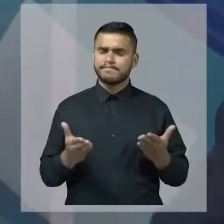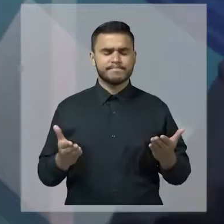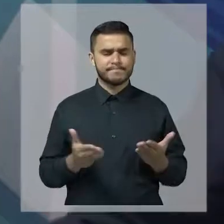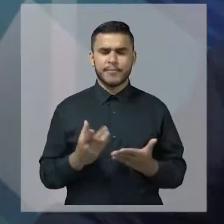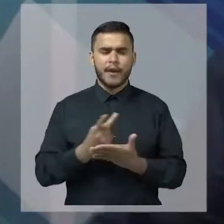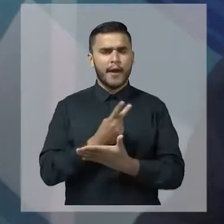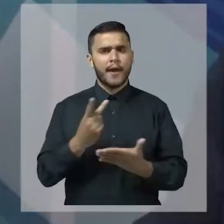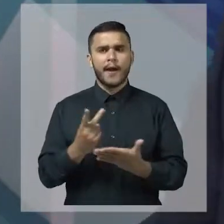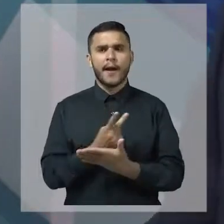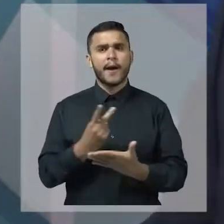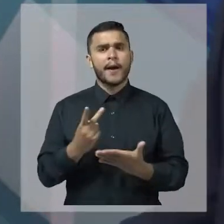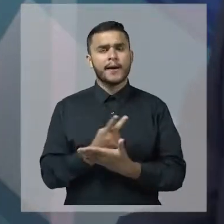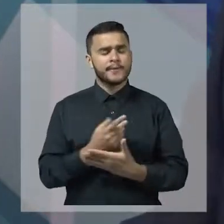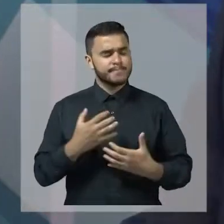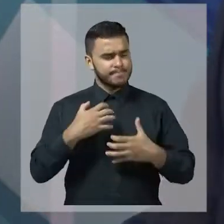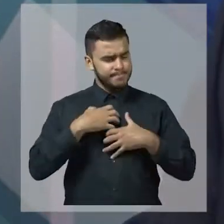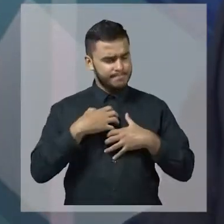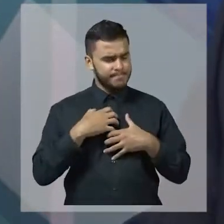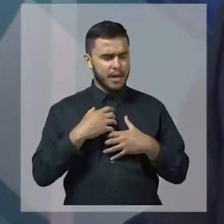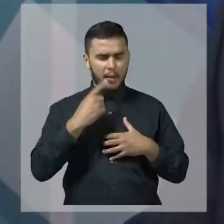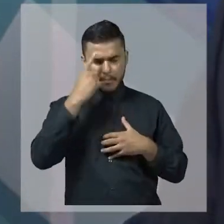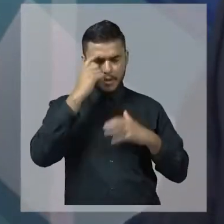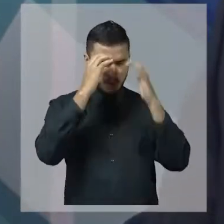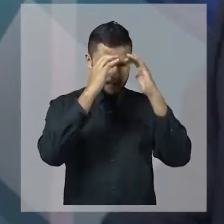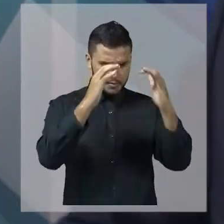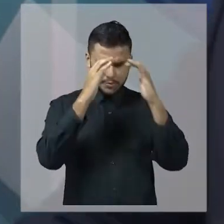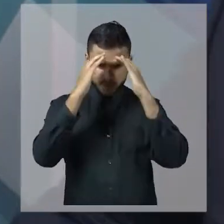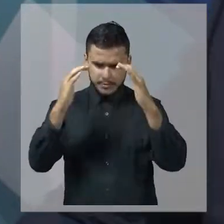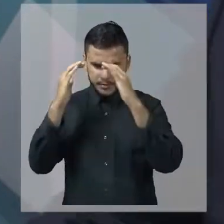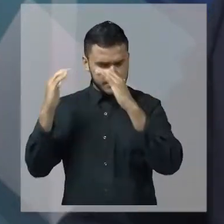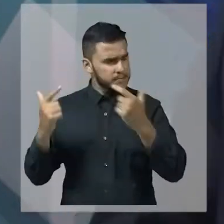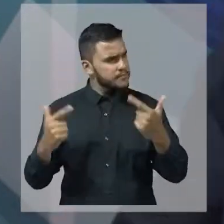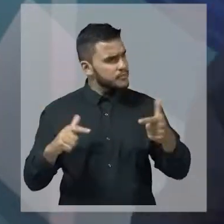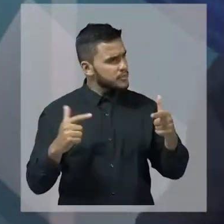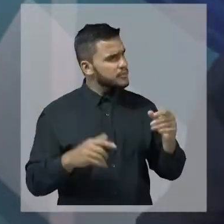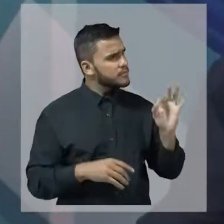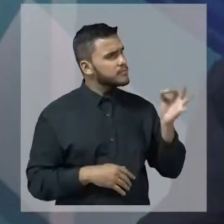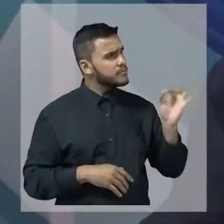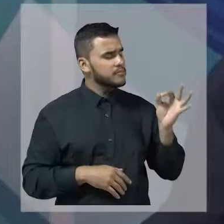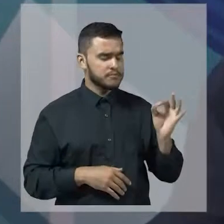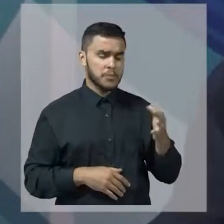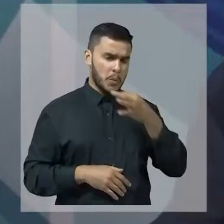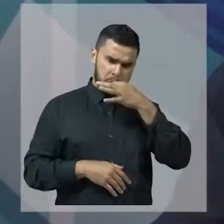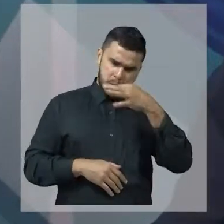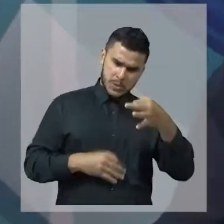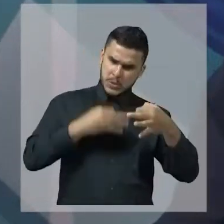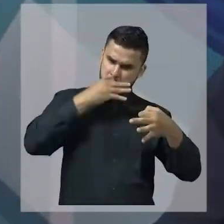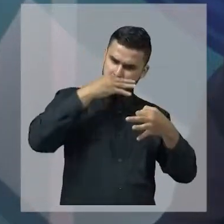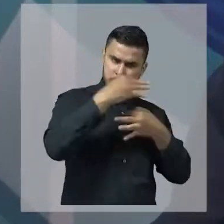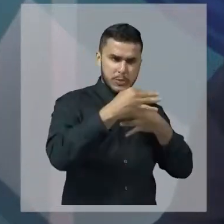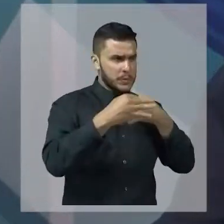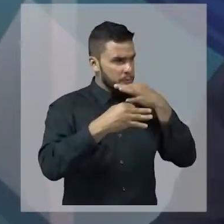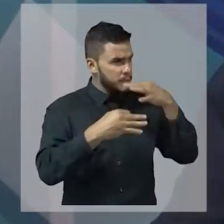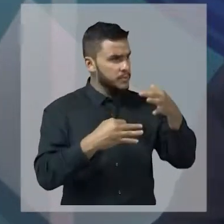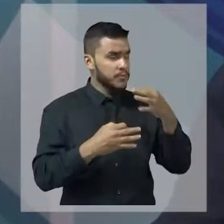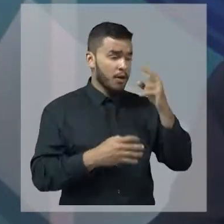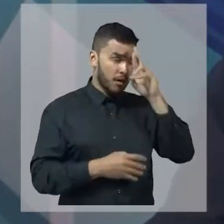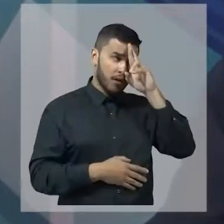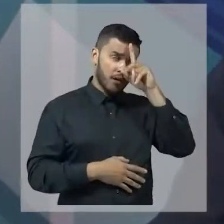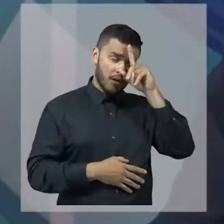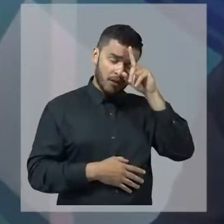desagradável, de certa intolerância, motivada por posições até, de certa forma,